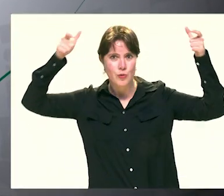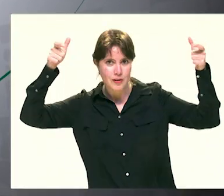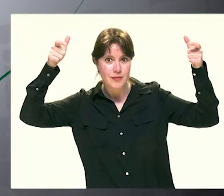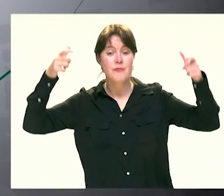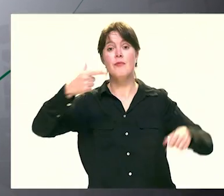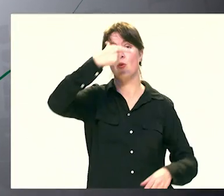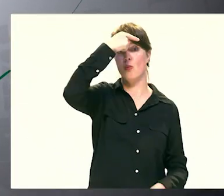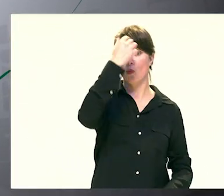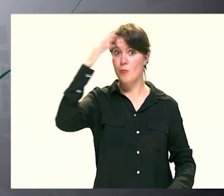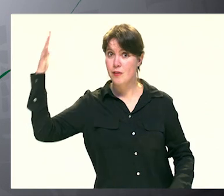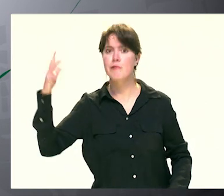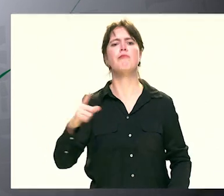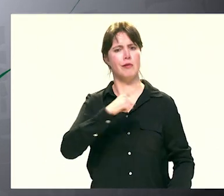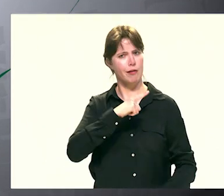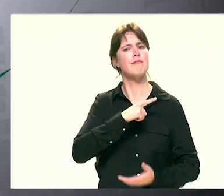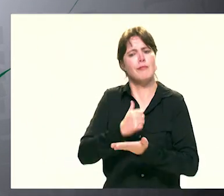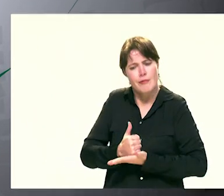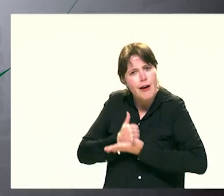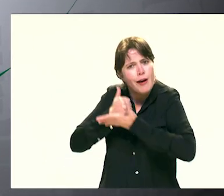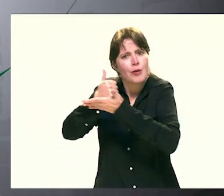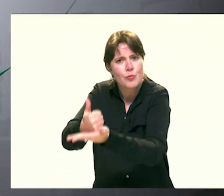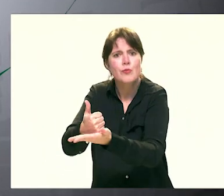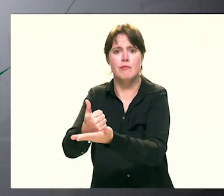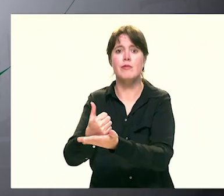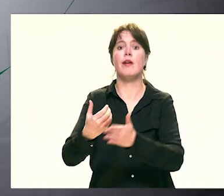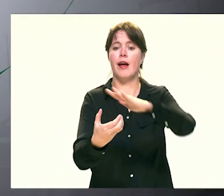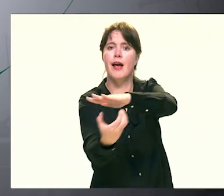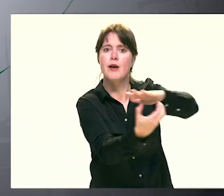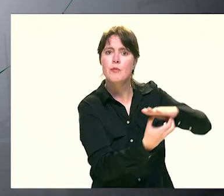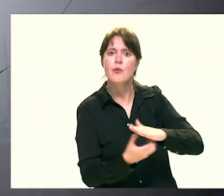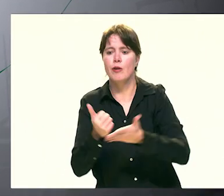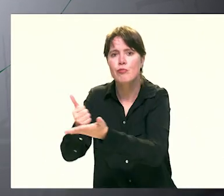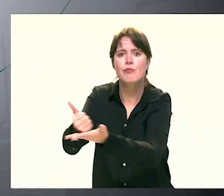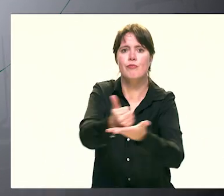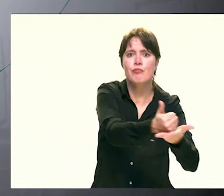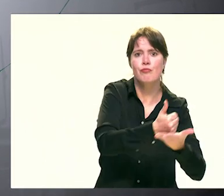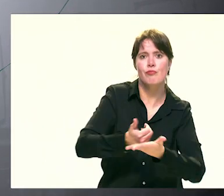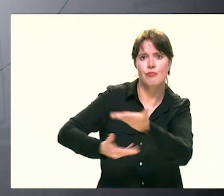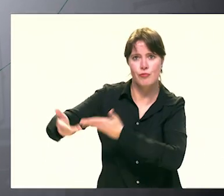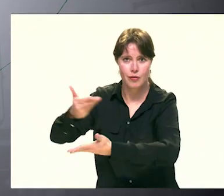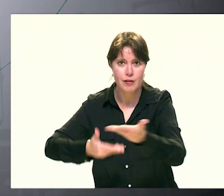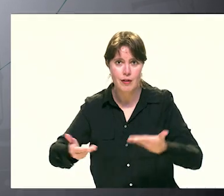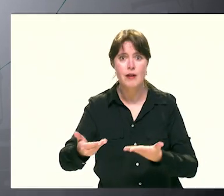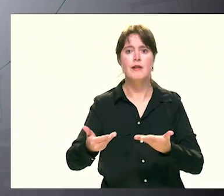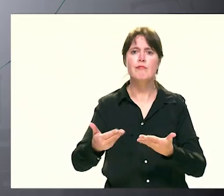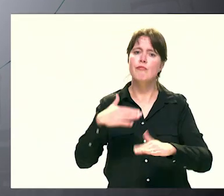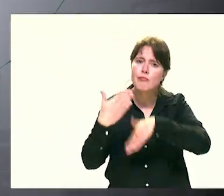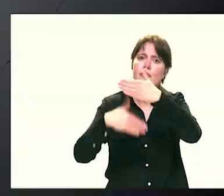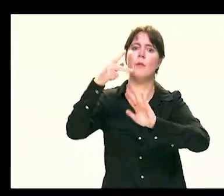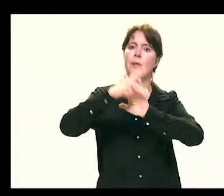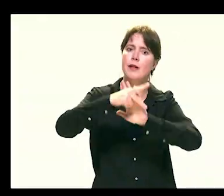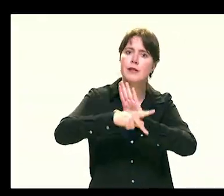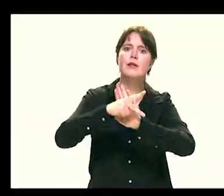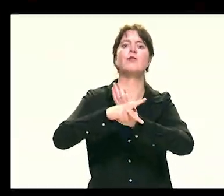campi, buscando manter a unidade na diversidade, como preconiza o nosso plano